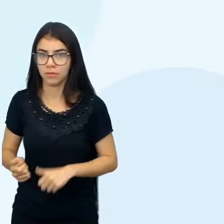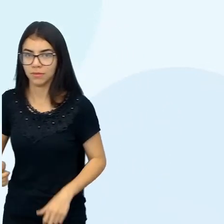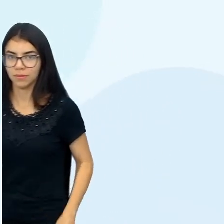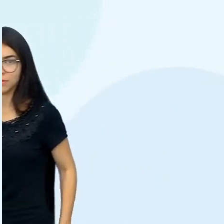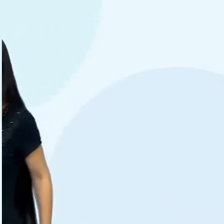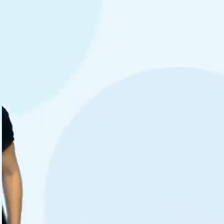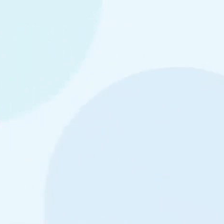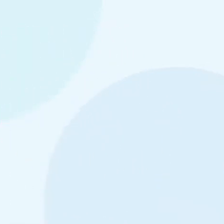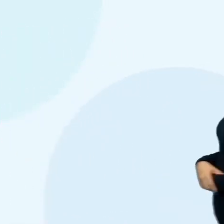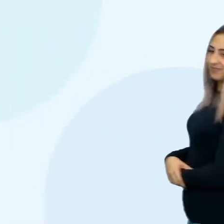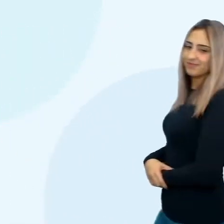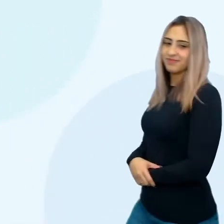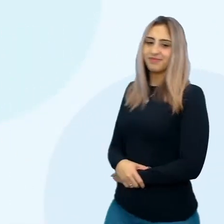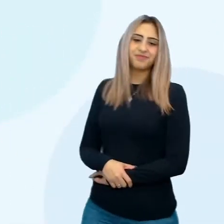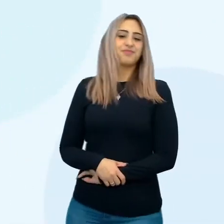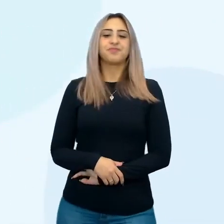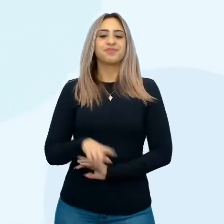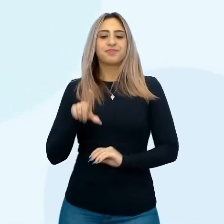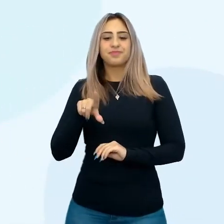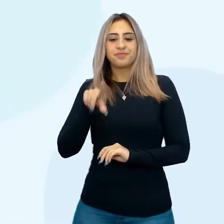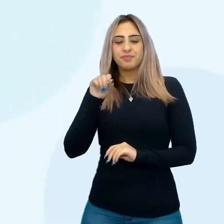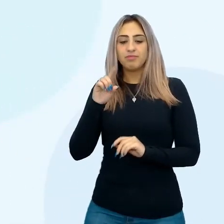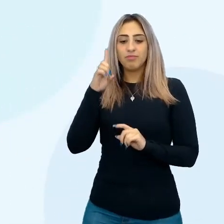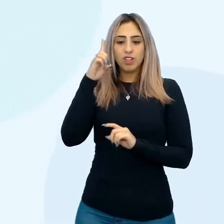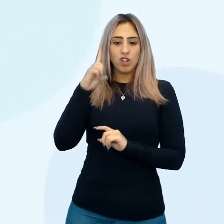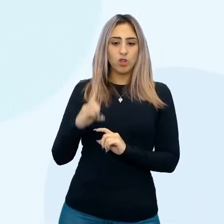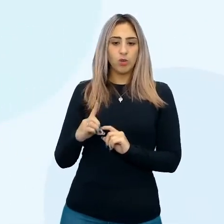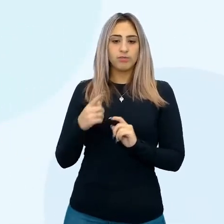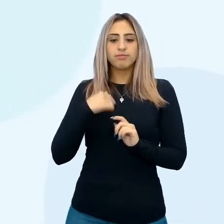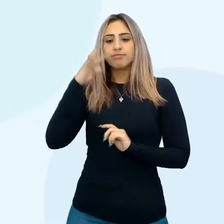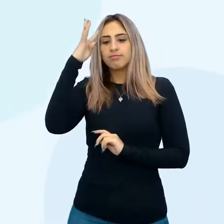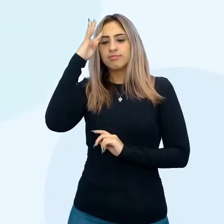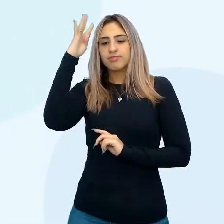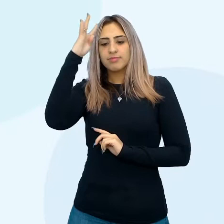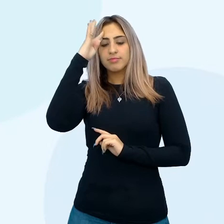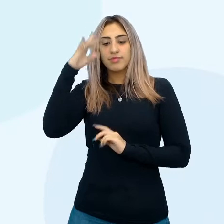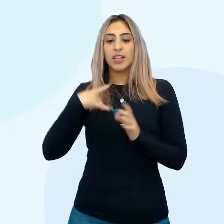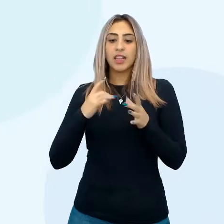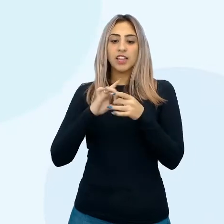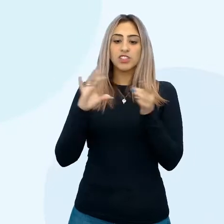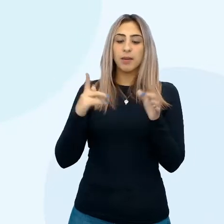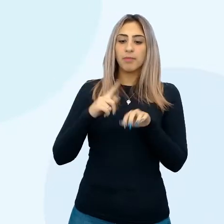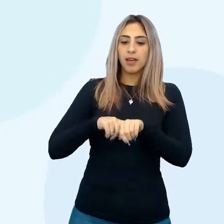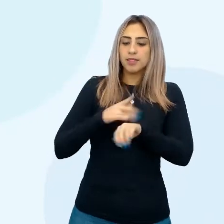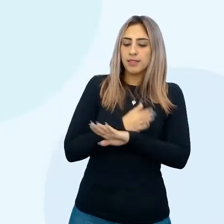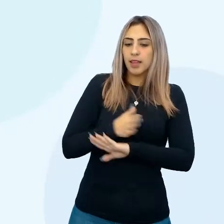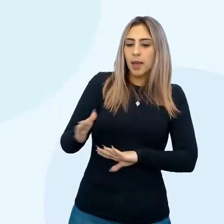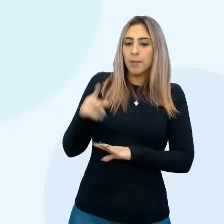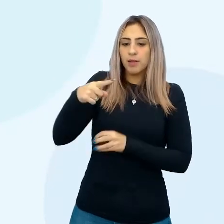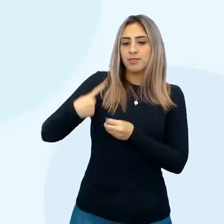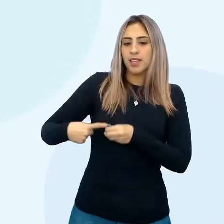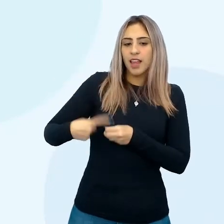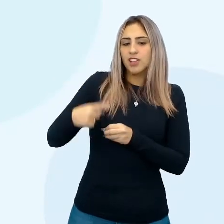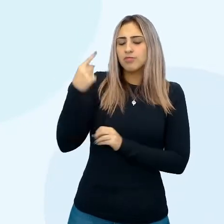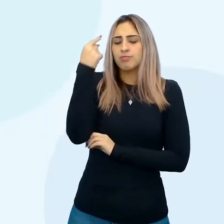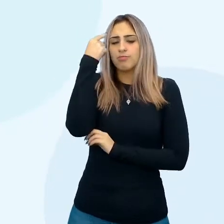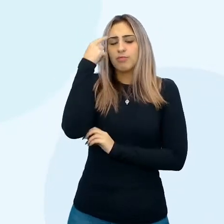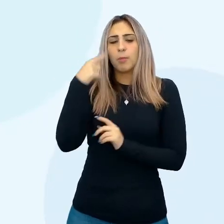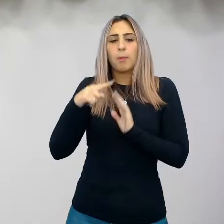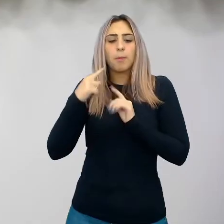o oposto? Posso. Aí é a escolha do diretor. E eu imaginei assim, que se fosse o oposto, teria que deixar mais tempo aquela cidade, mostrar mais aquela